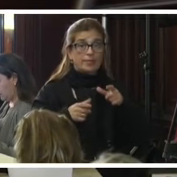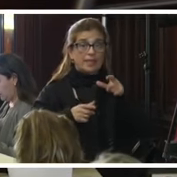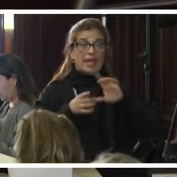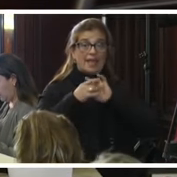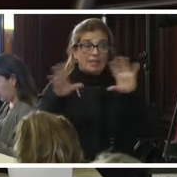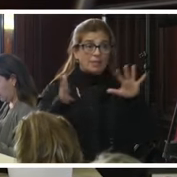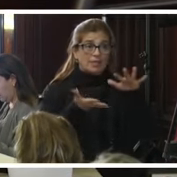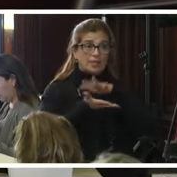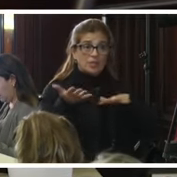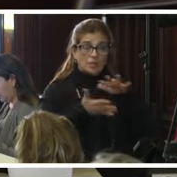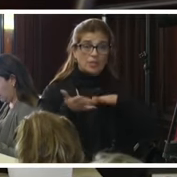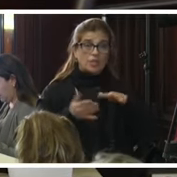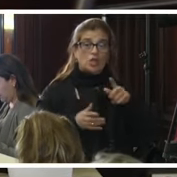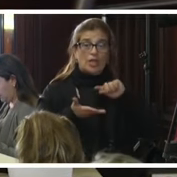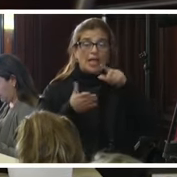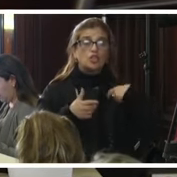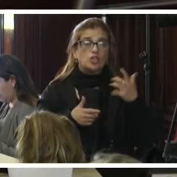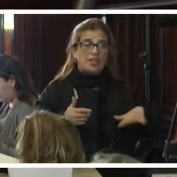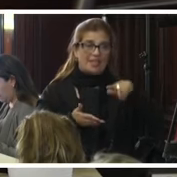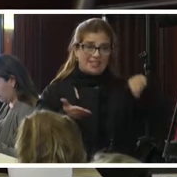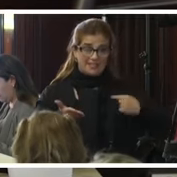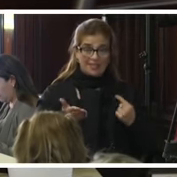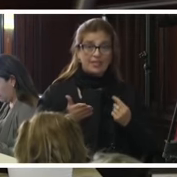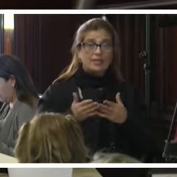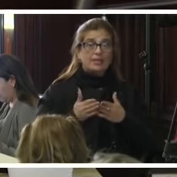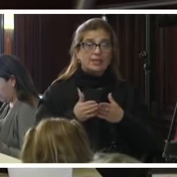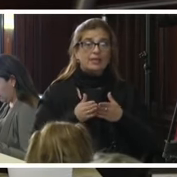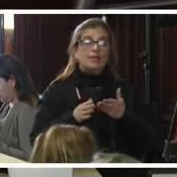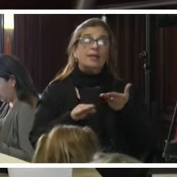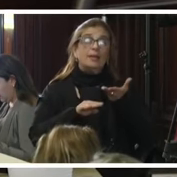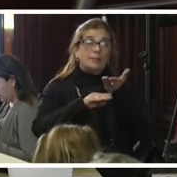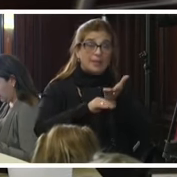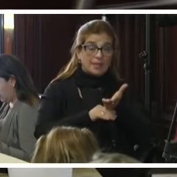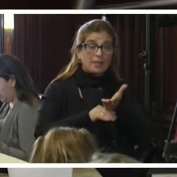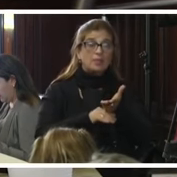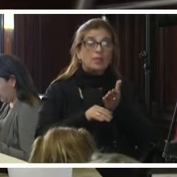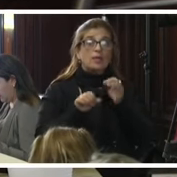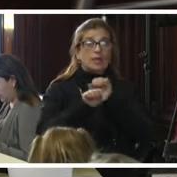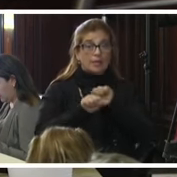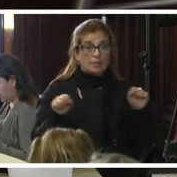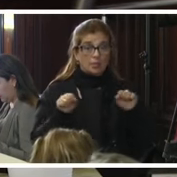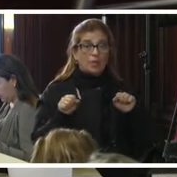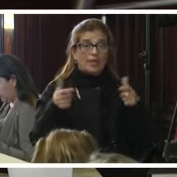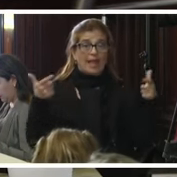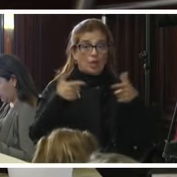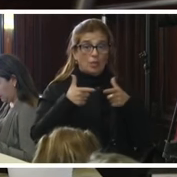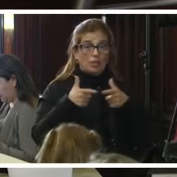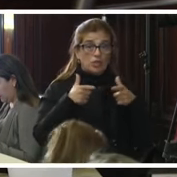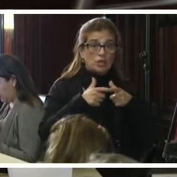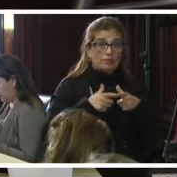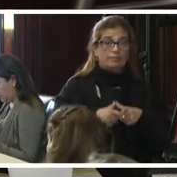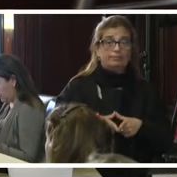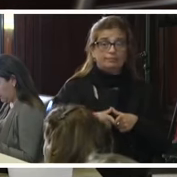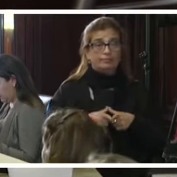democrático com a sociedade civil. As organizações peticionárias vêm apresentar informações a essa comissão e requerer